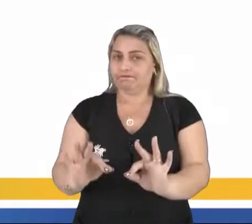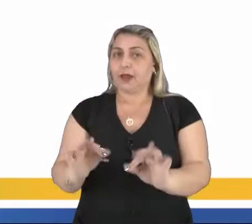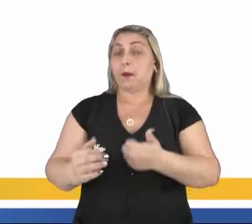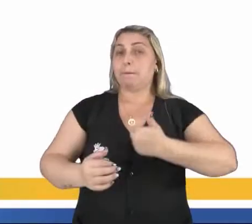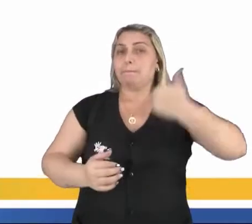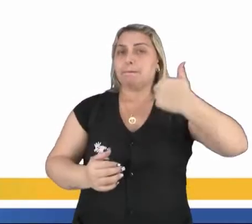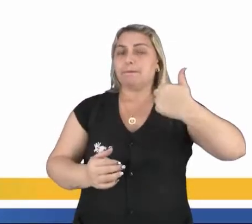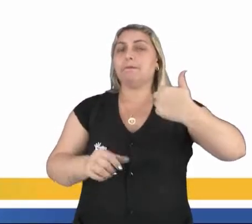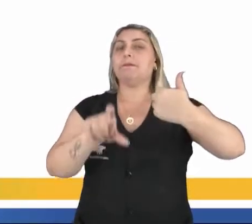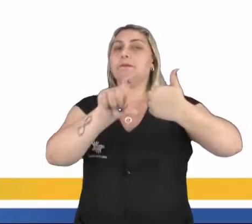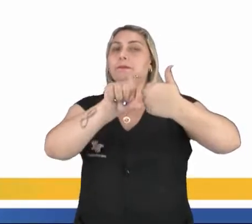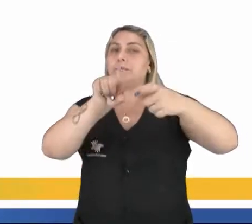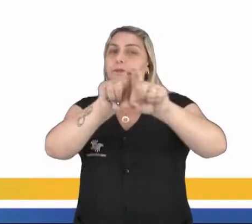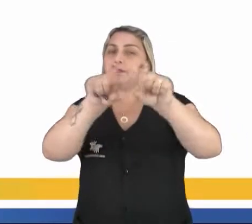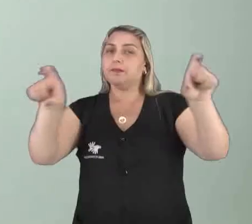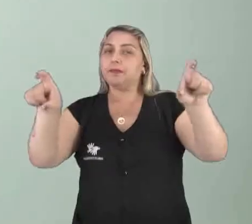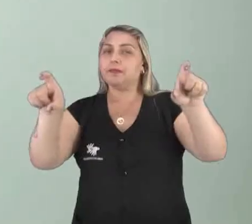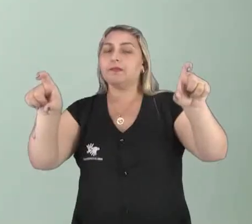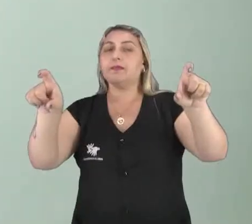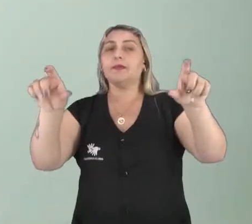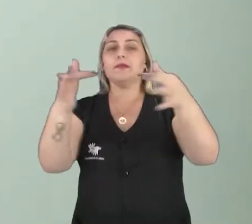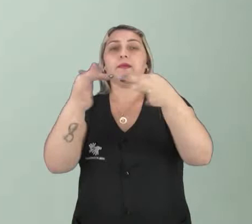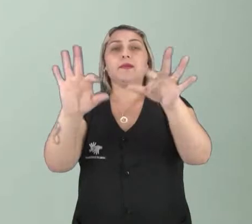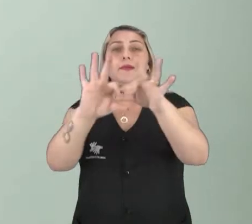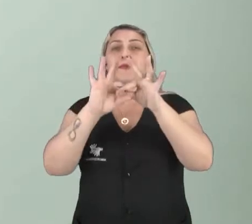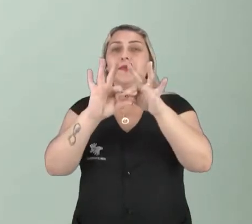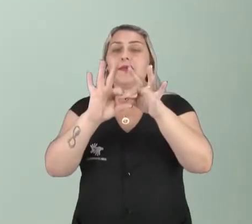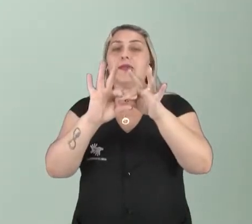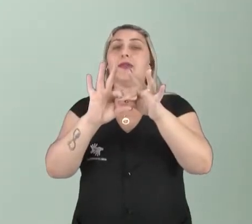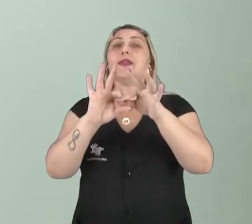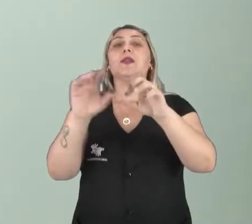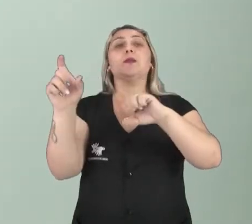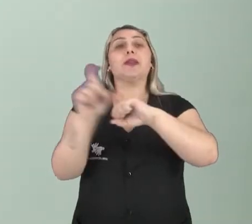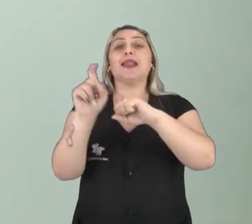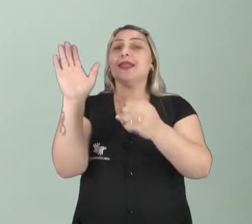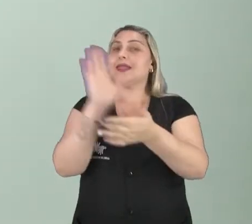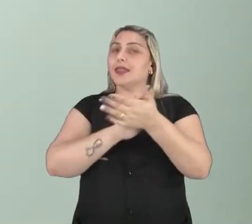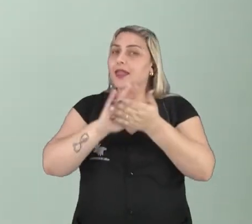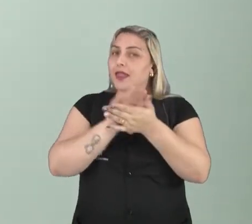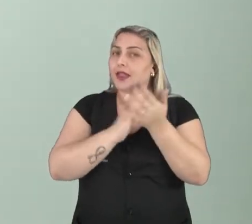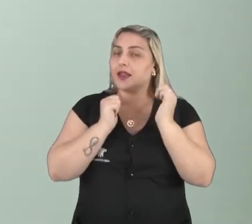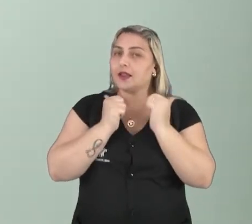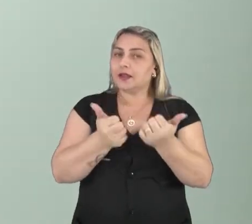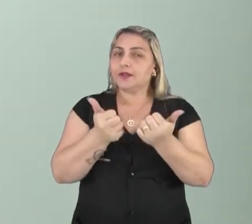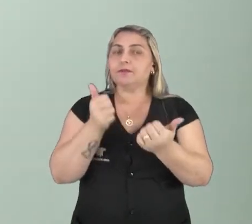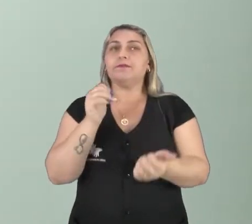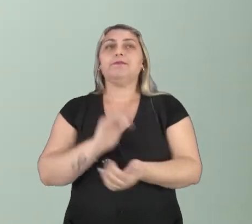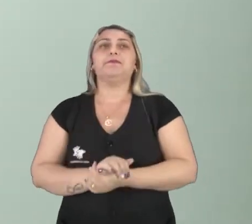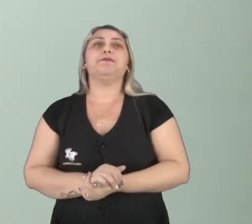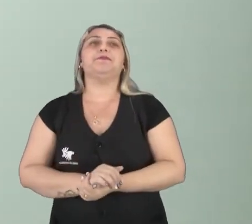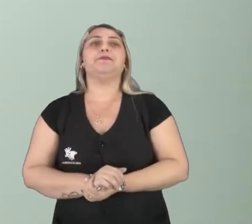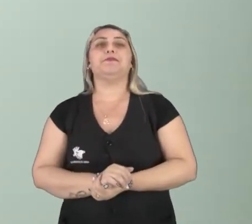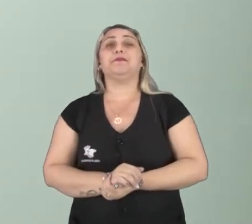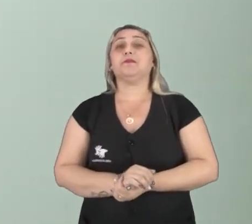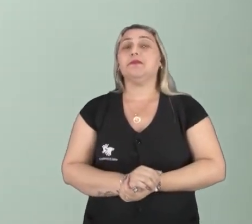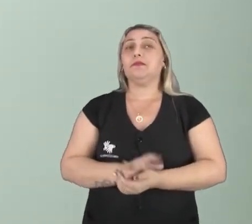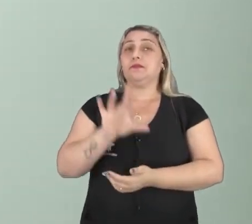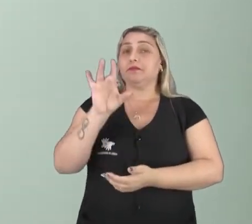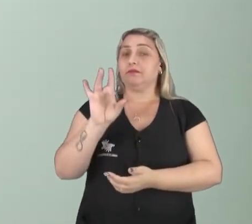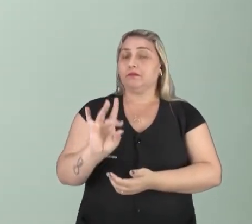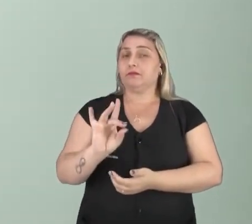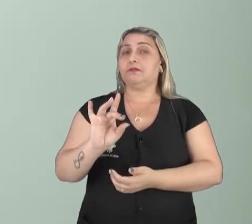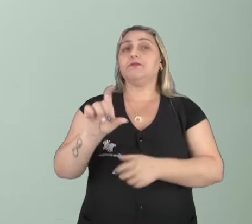relação à primeira. Ela não é subordinada, substantiva, tal não, tá? Ela está ali como uma